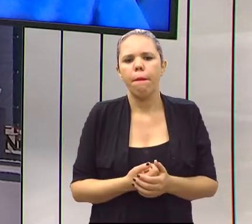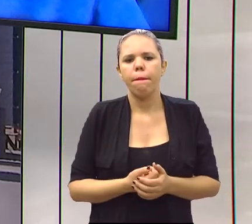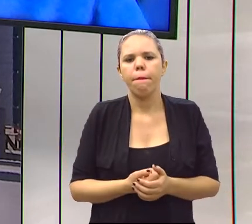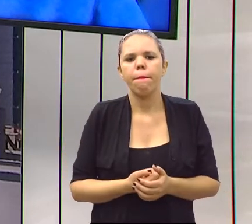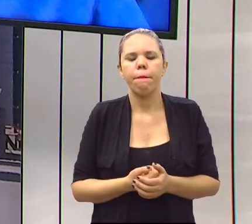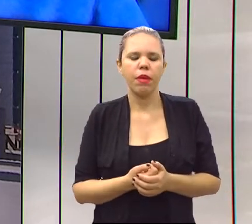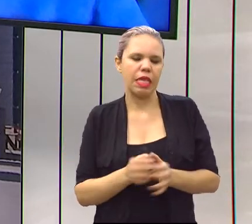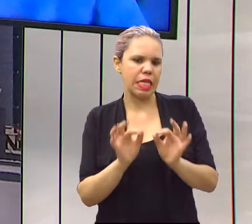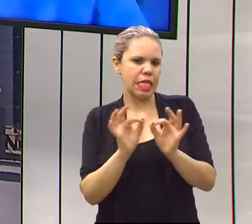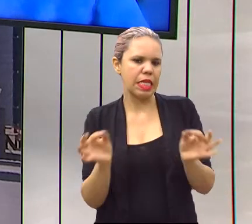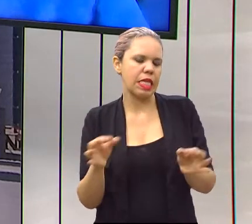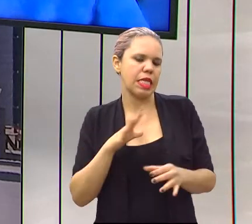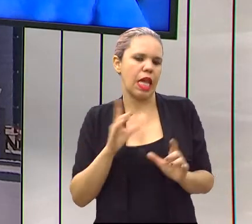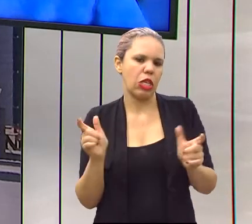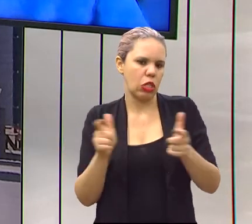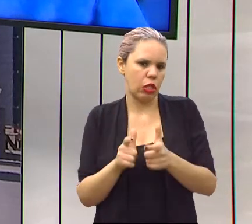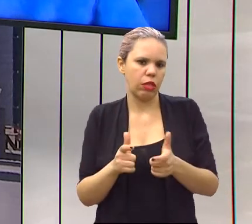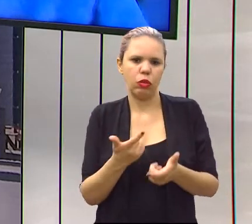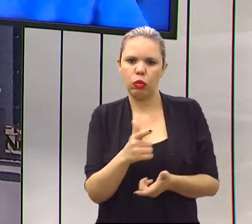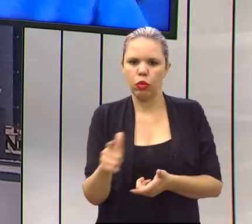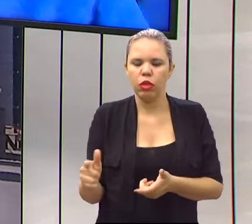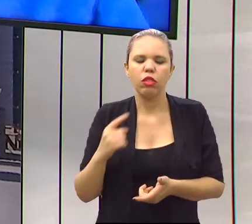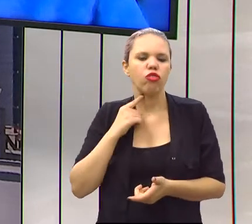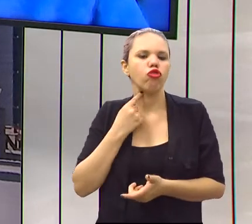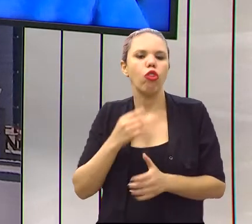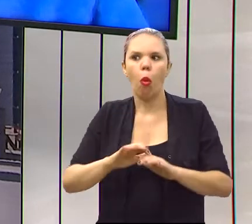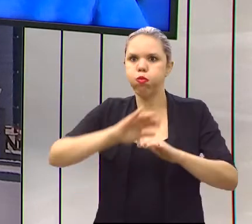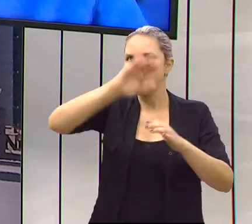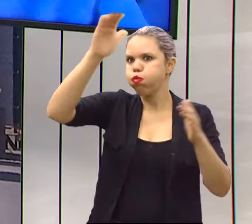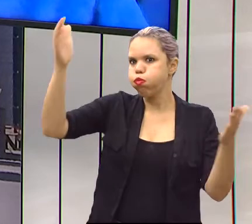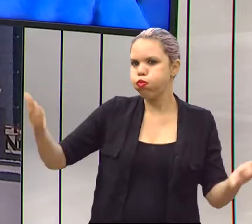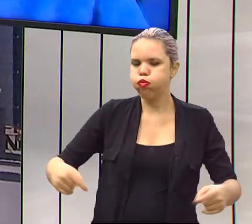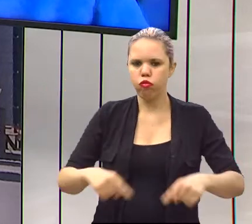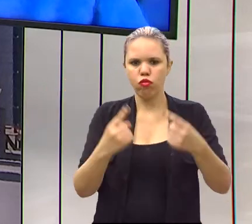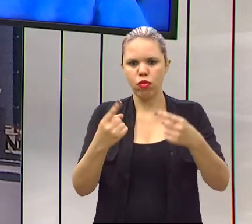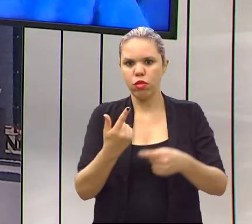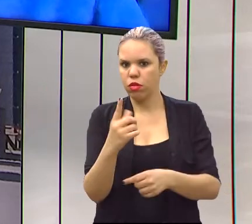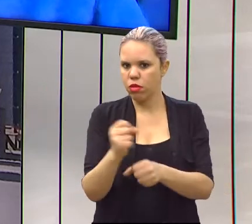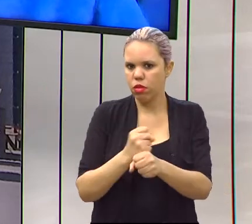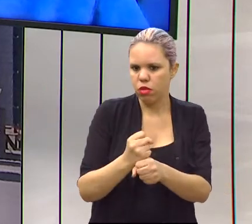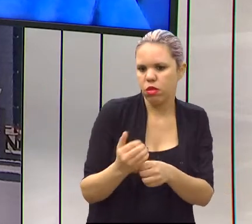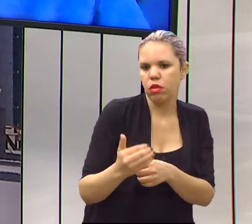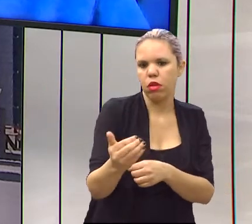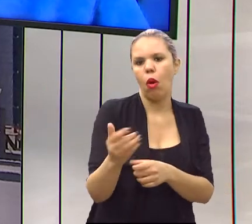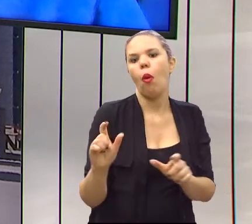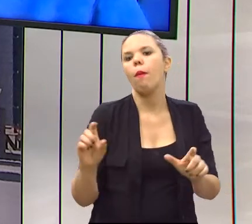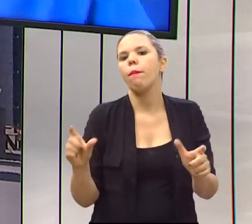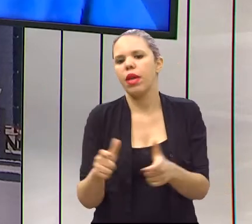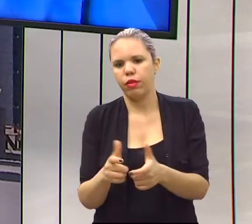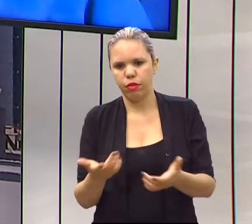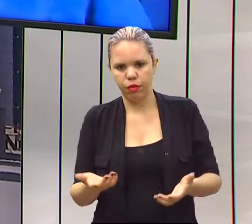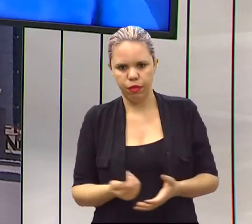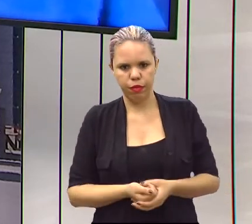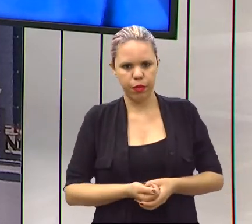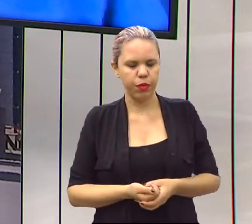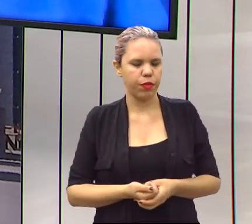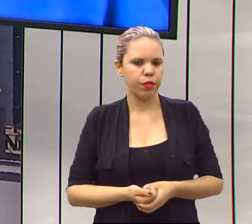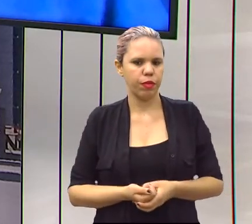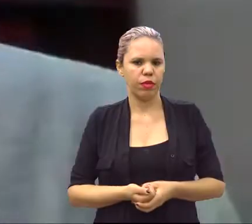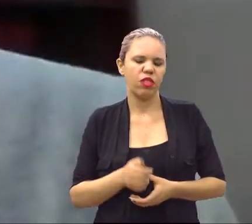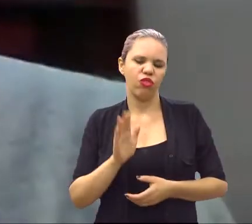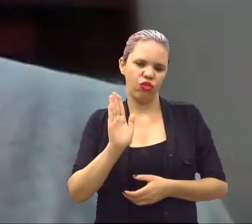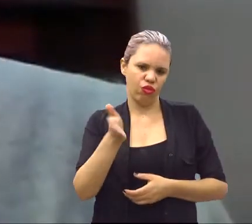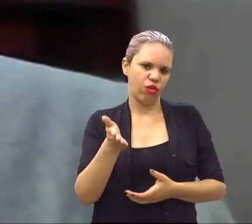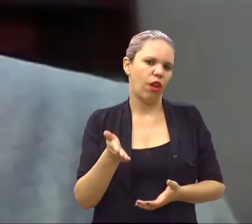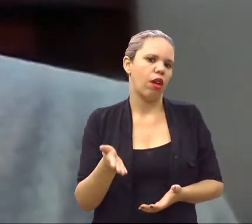pequenas cidades deixarem de ter os lixões. Isso aí é um desafio para os próximos 10 anos ou menos? Bom,